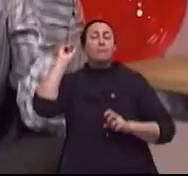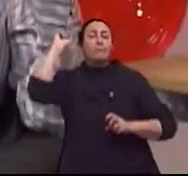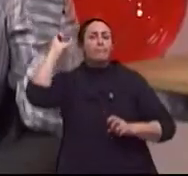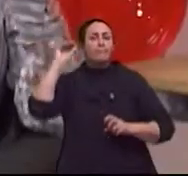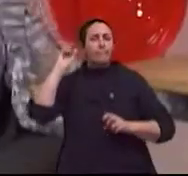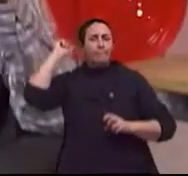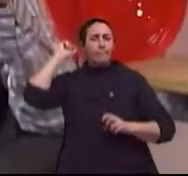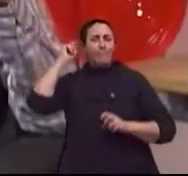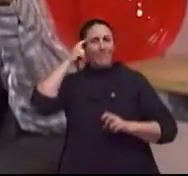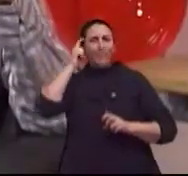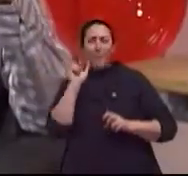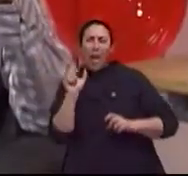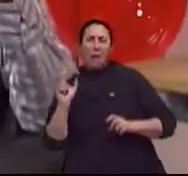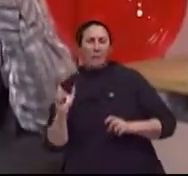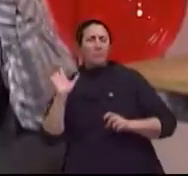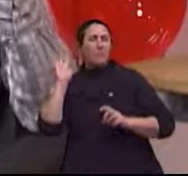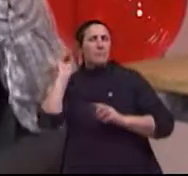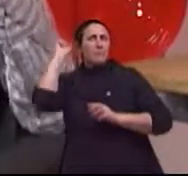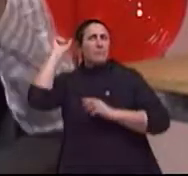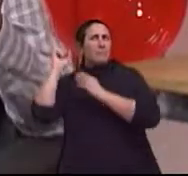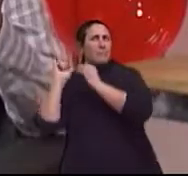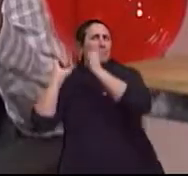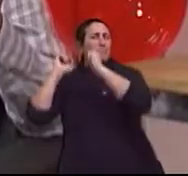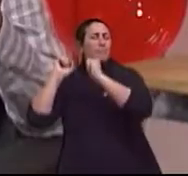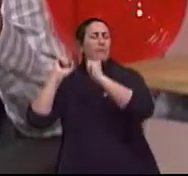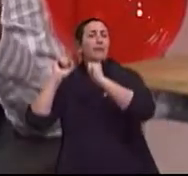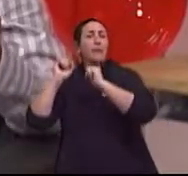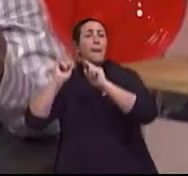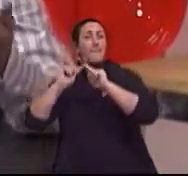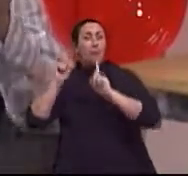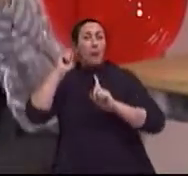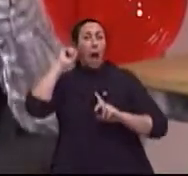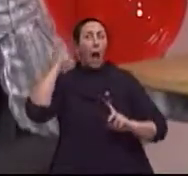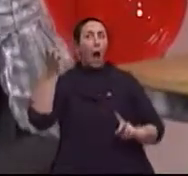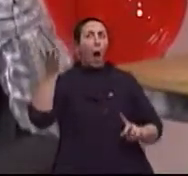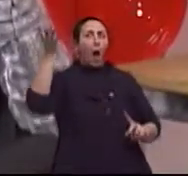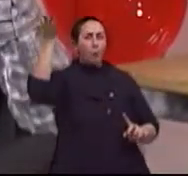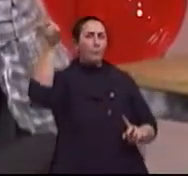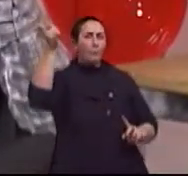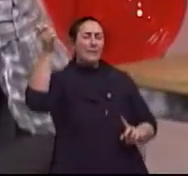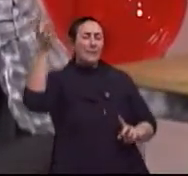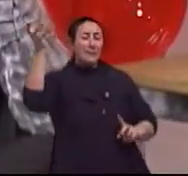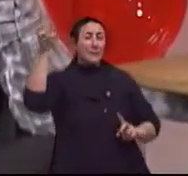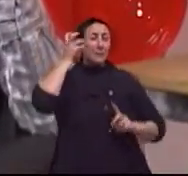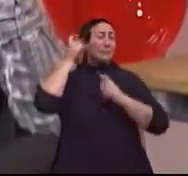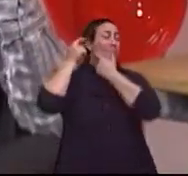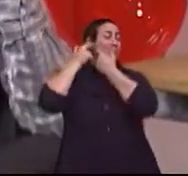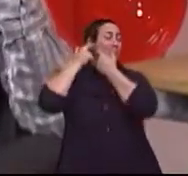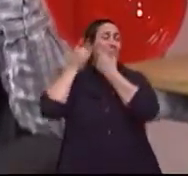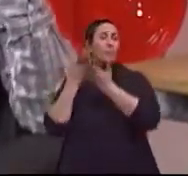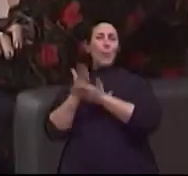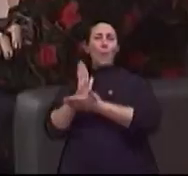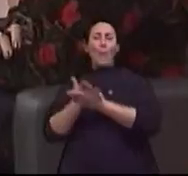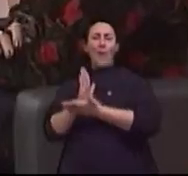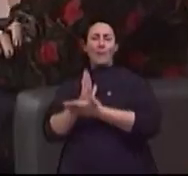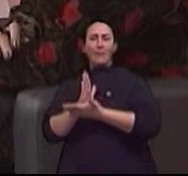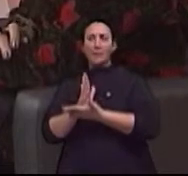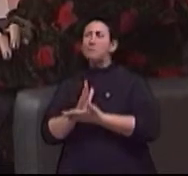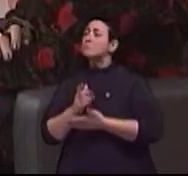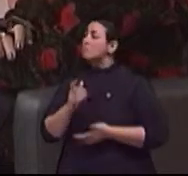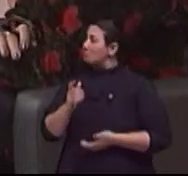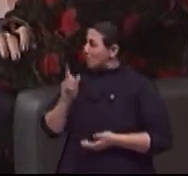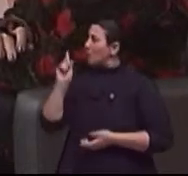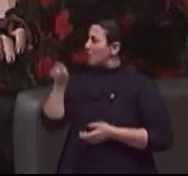sons baixos e os sons médios, mas o som alto ela escuta e muitas vezes agride. Incomoda. Incomoda. Eu, a queixa